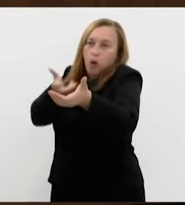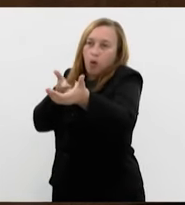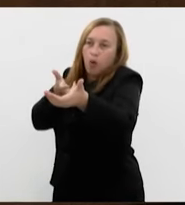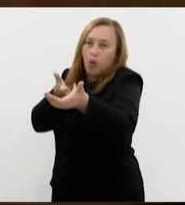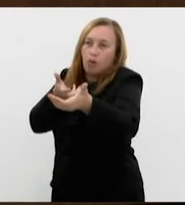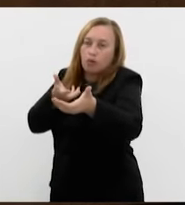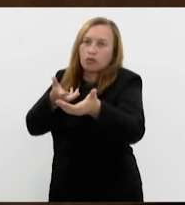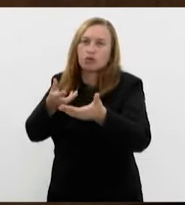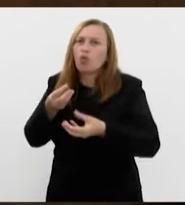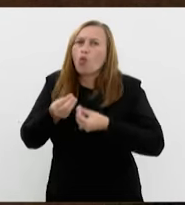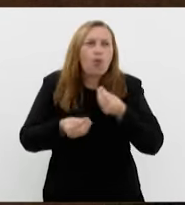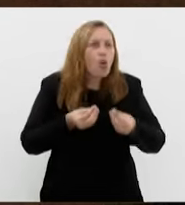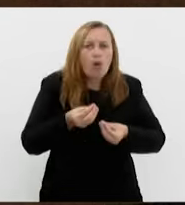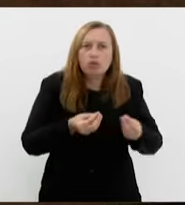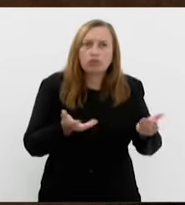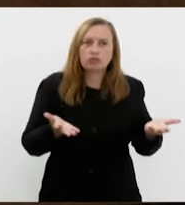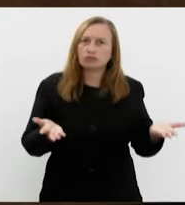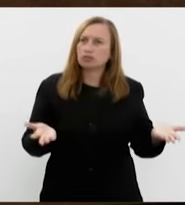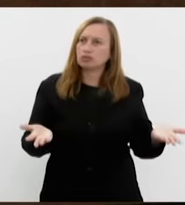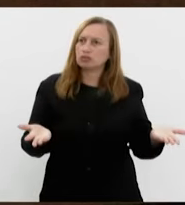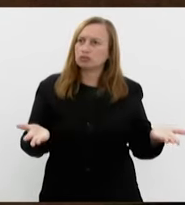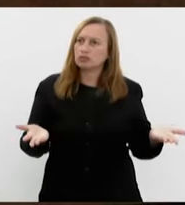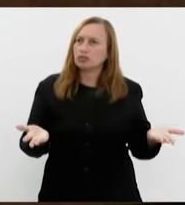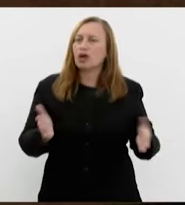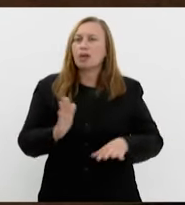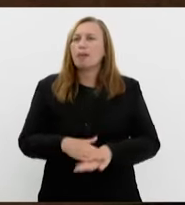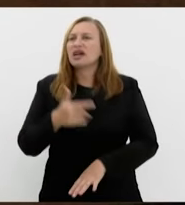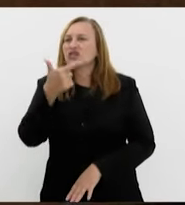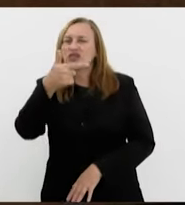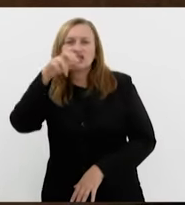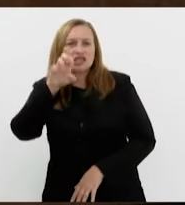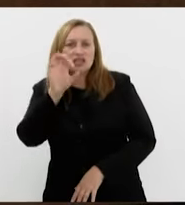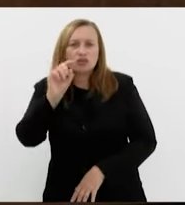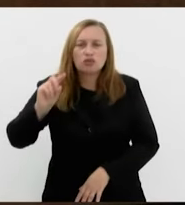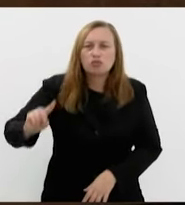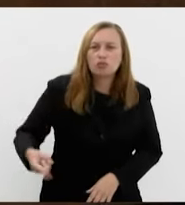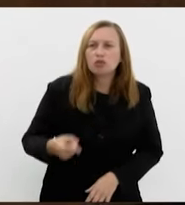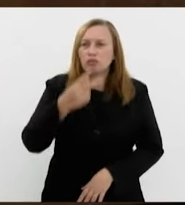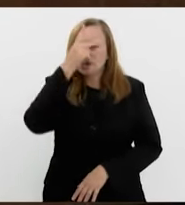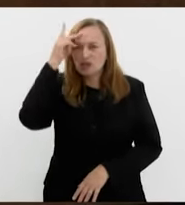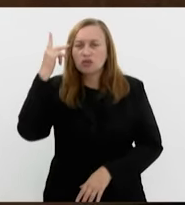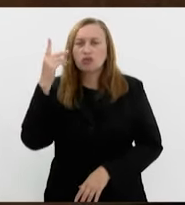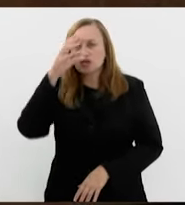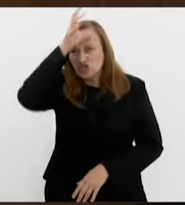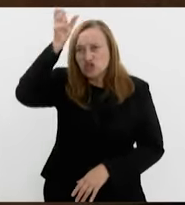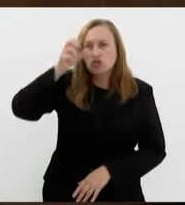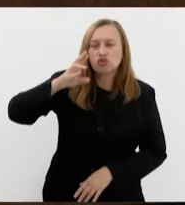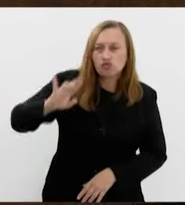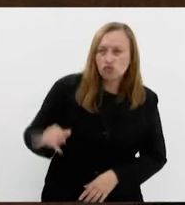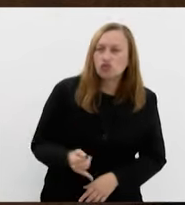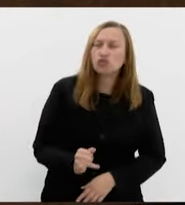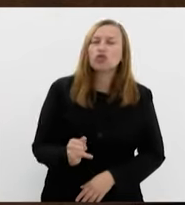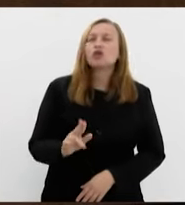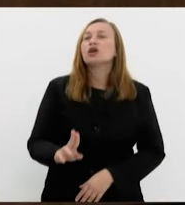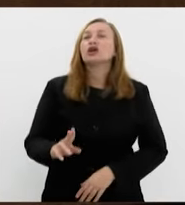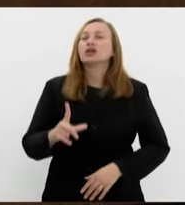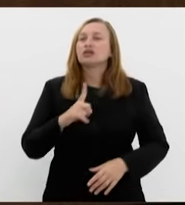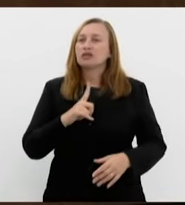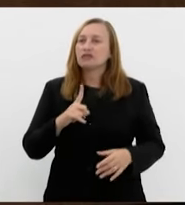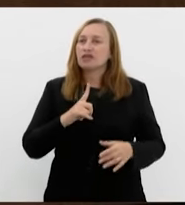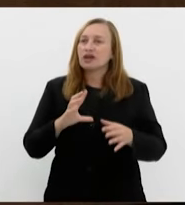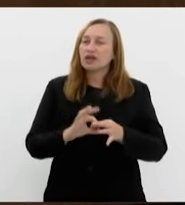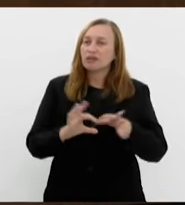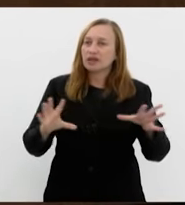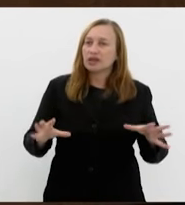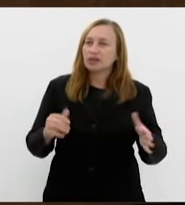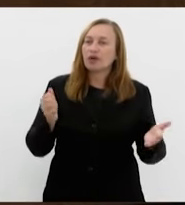possível isso? Mas 25 mil pessoas, Tia Ju, que tiveram autorização para comprar